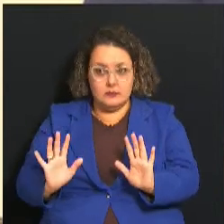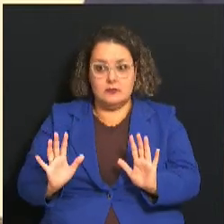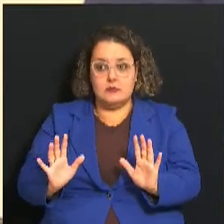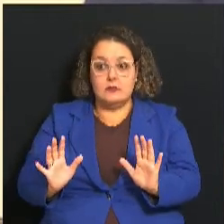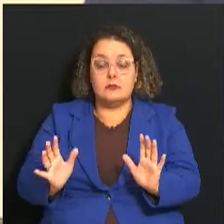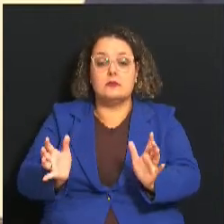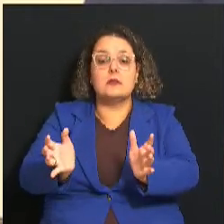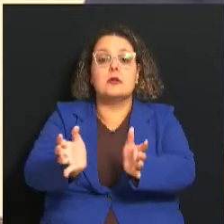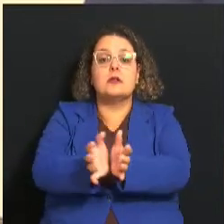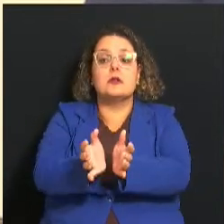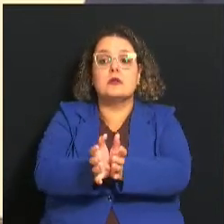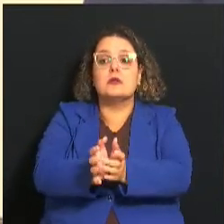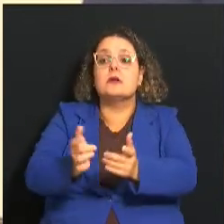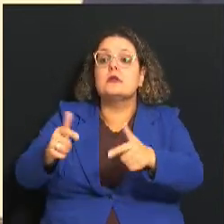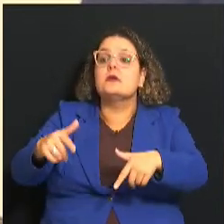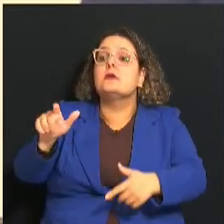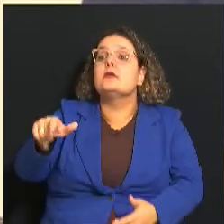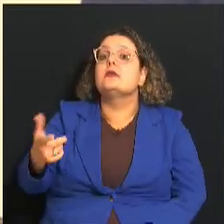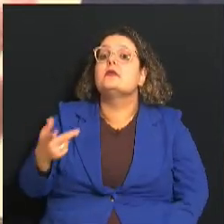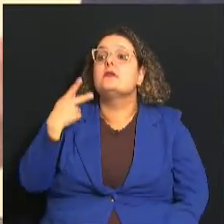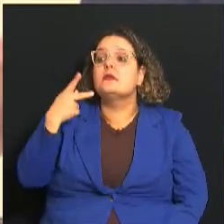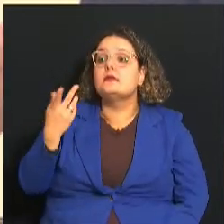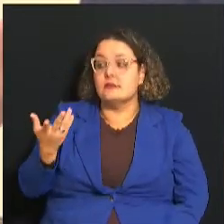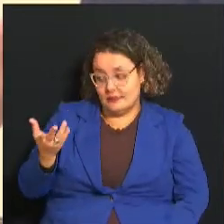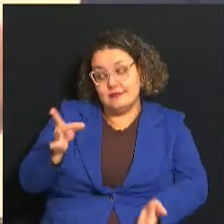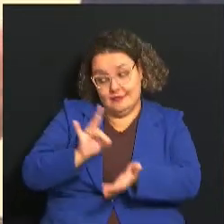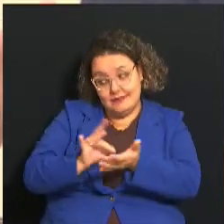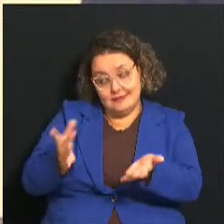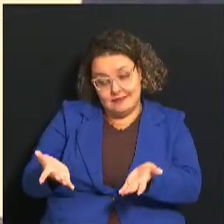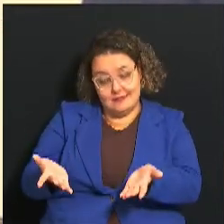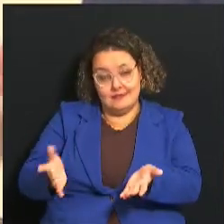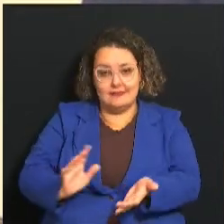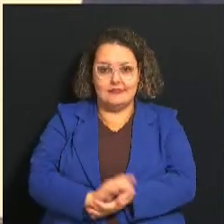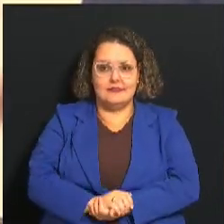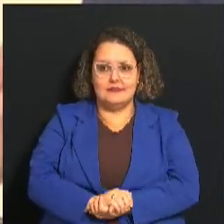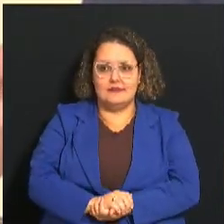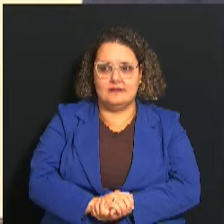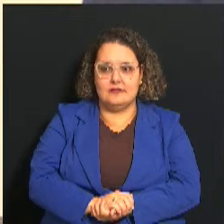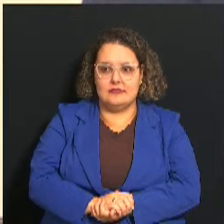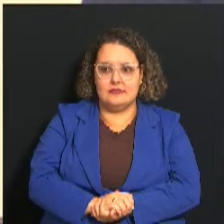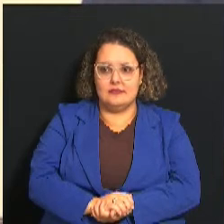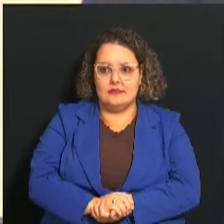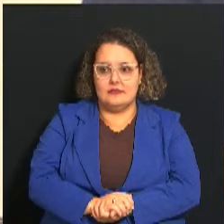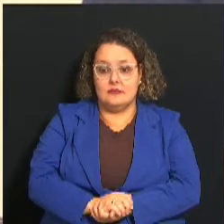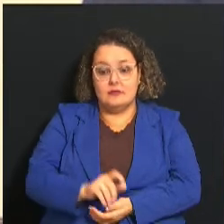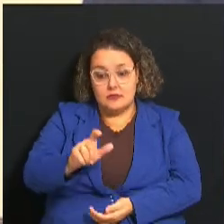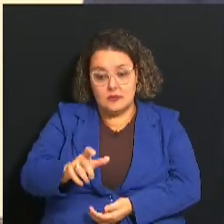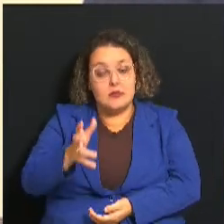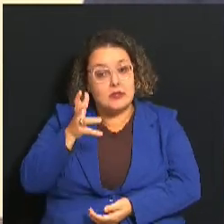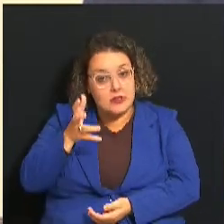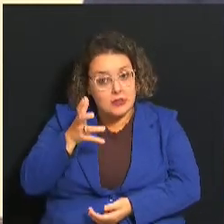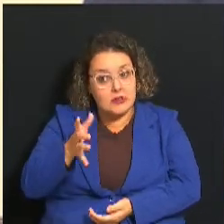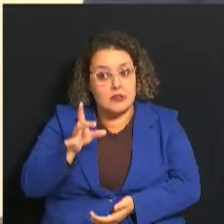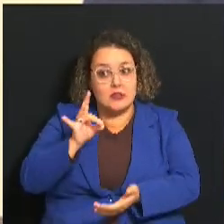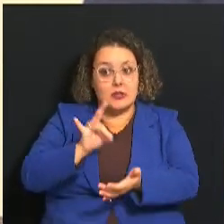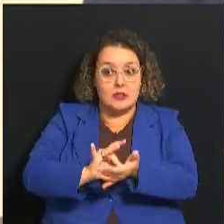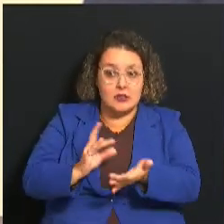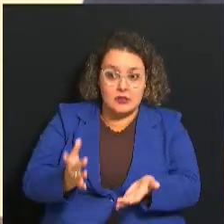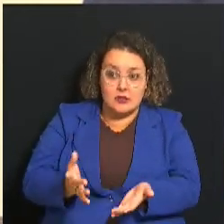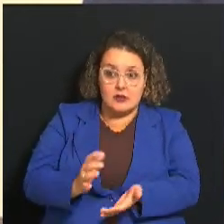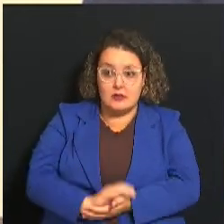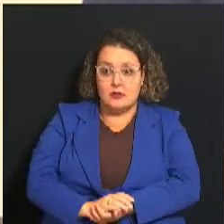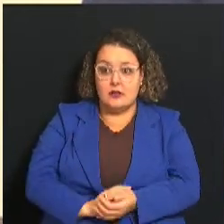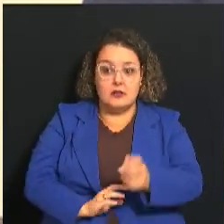cara? Não é verdade? Então, a ideia é assim, a gente quer alguém que queira realmente, se ao invés de 5